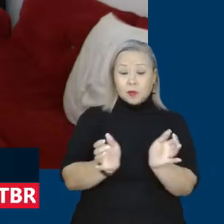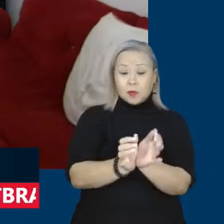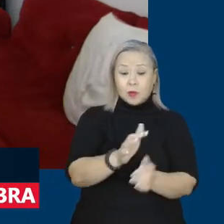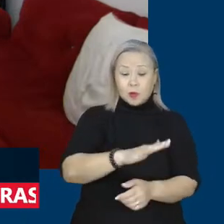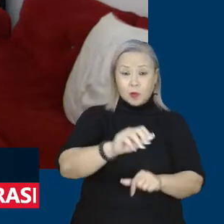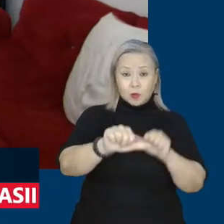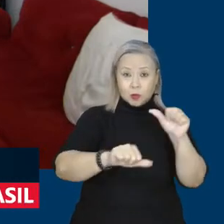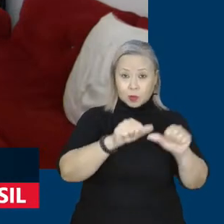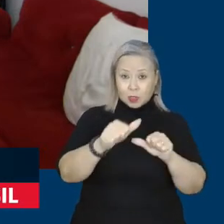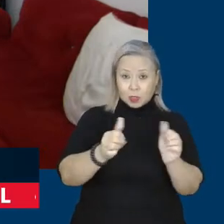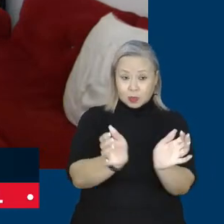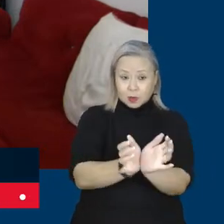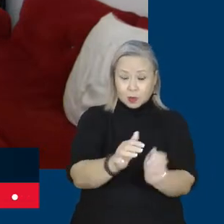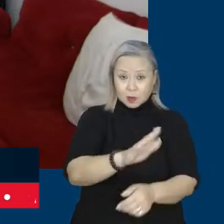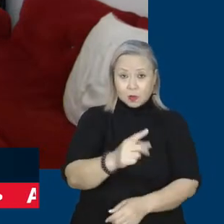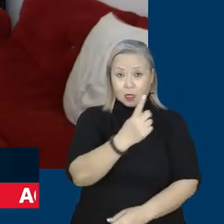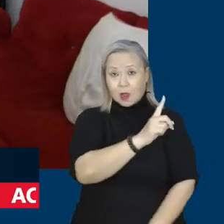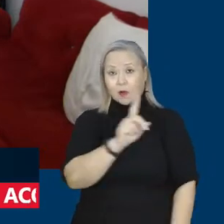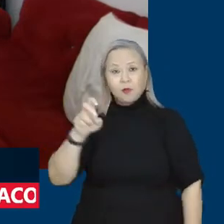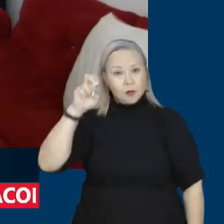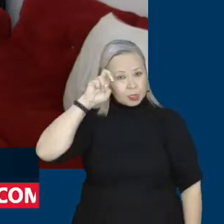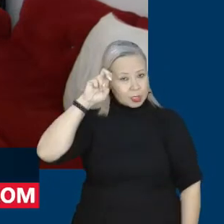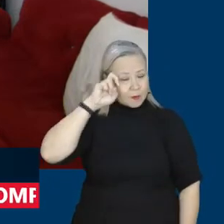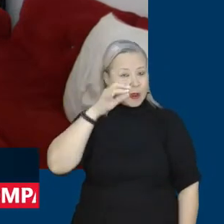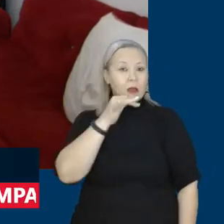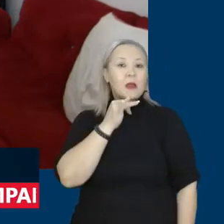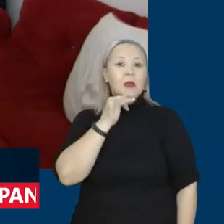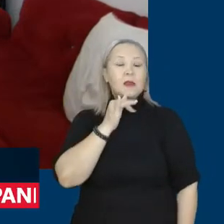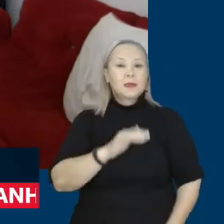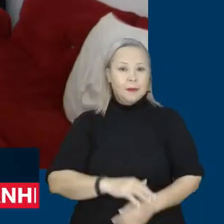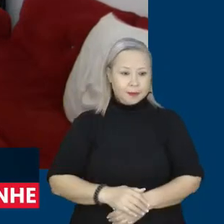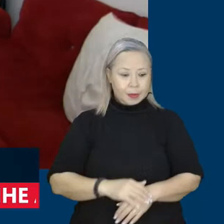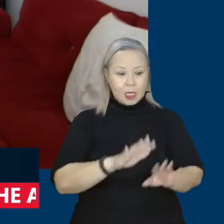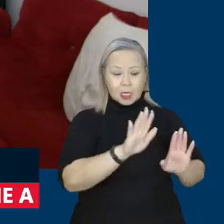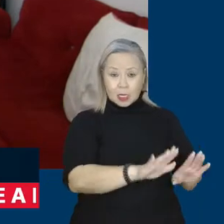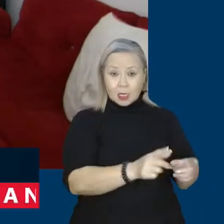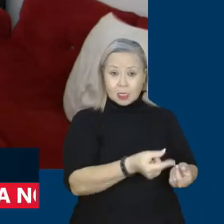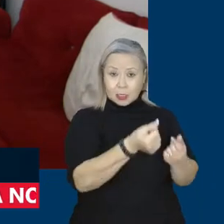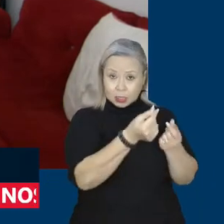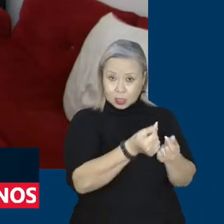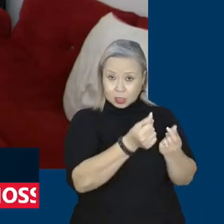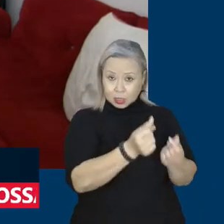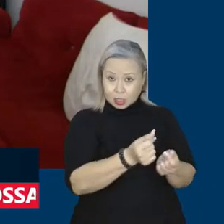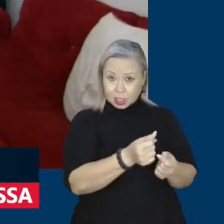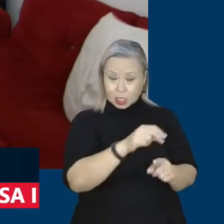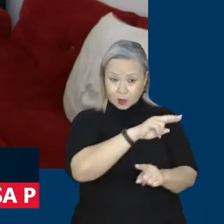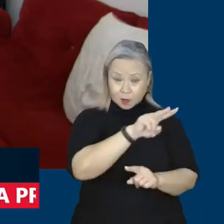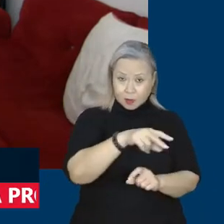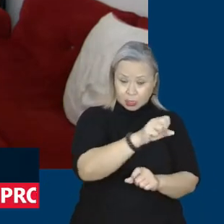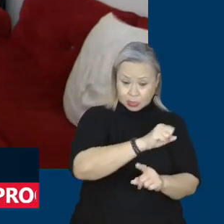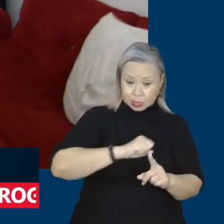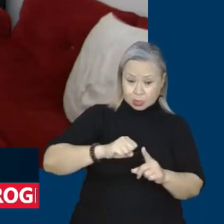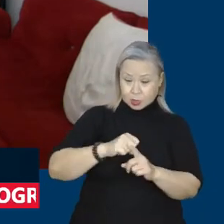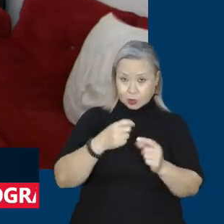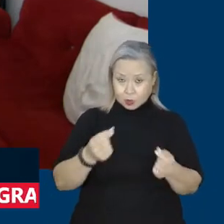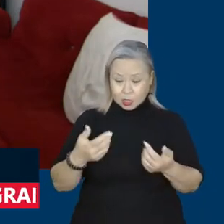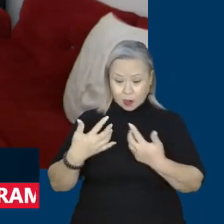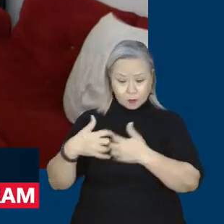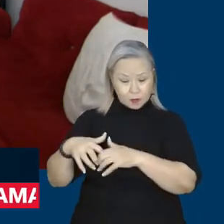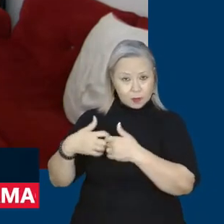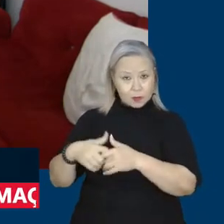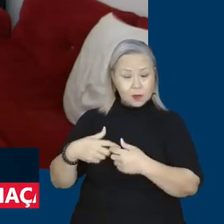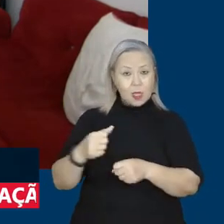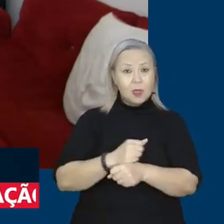transição em coletiva na última quinta-feira por exemplo deixaram dinheiro para assistência social funcionar no ano de